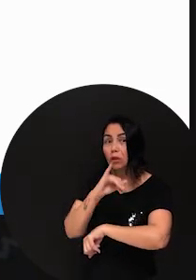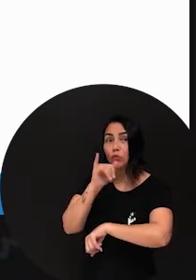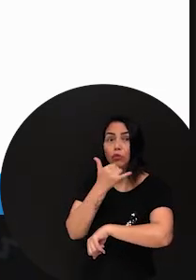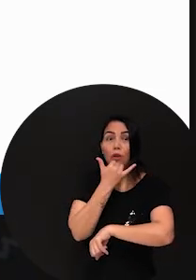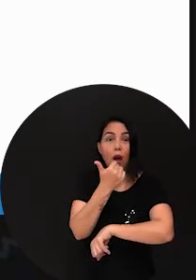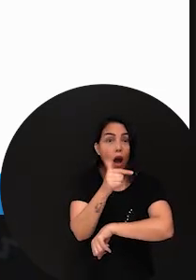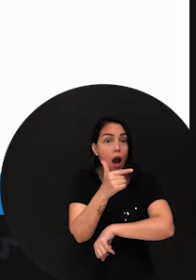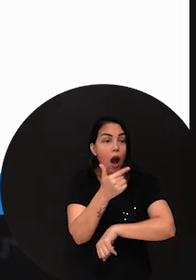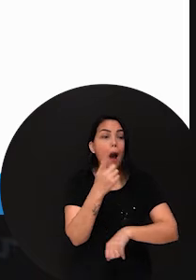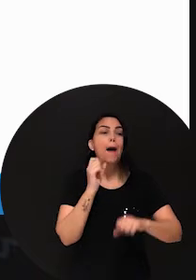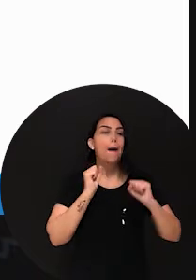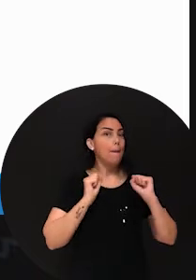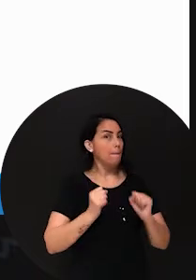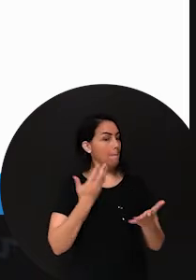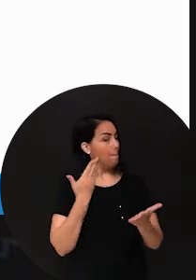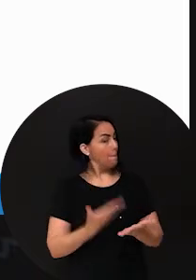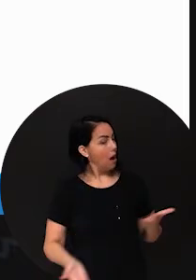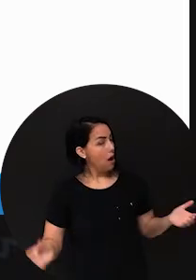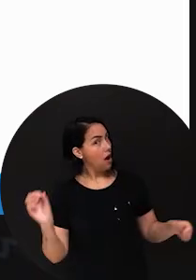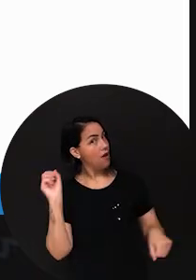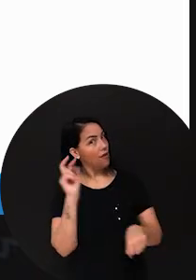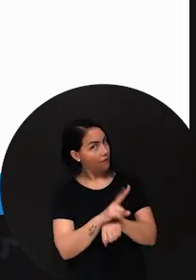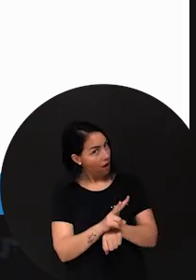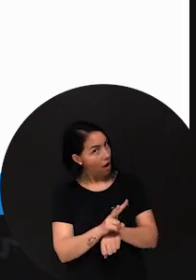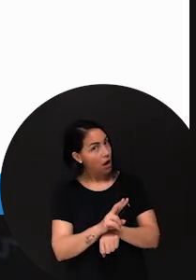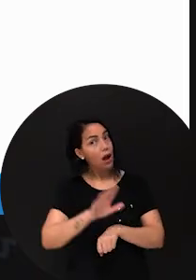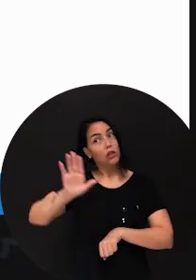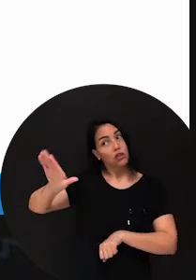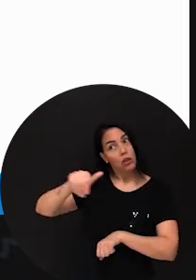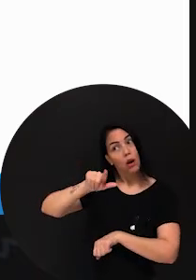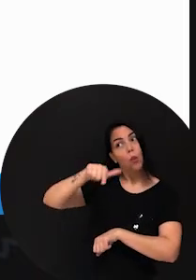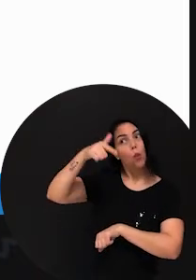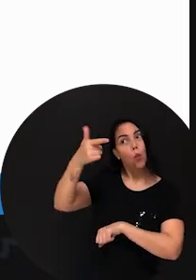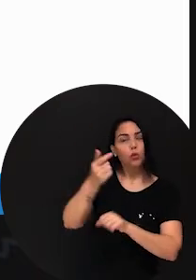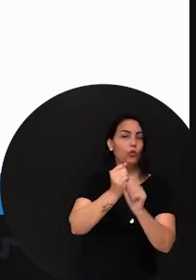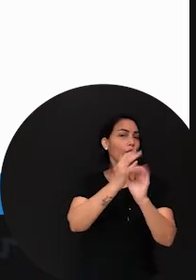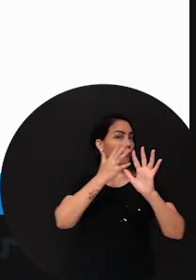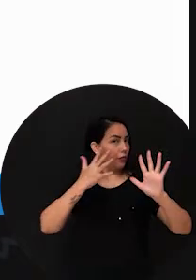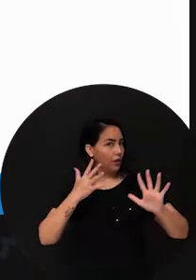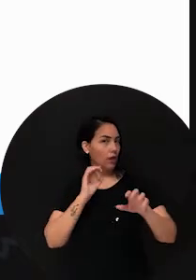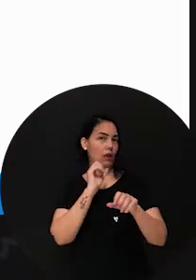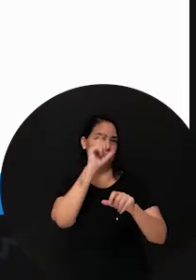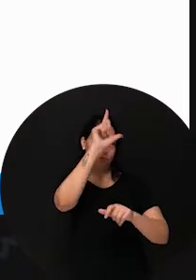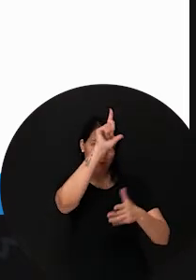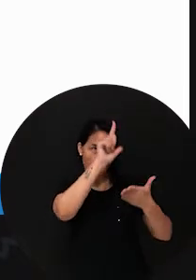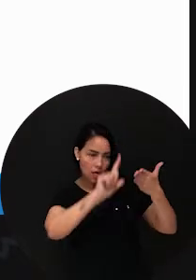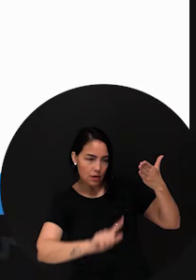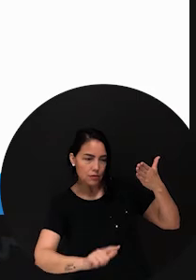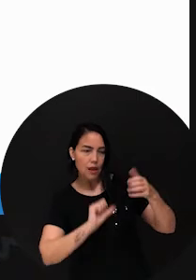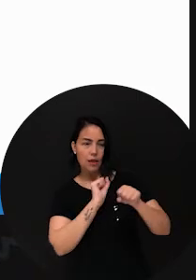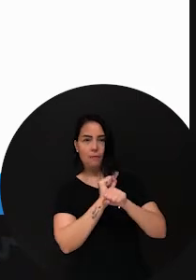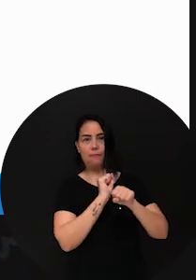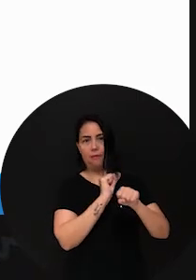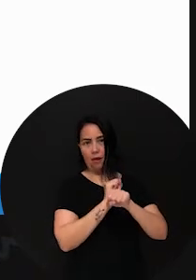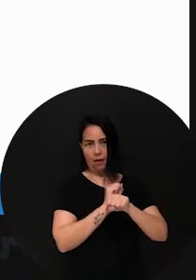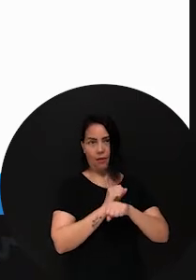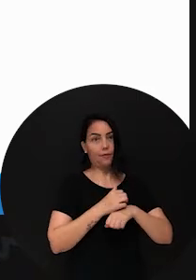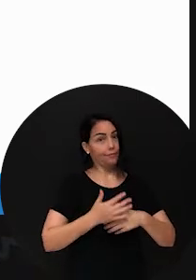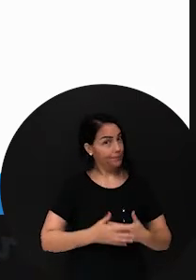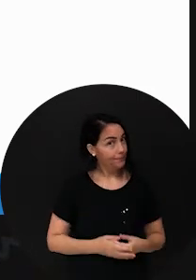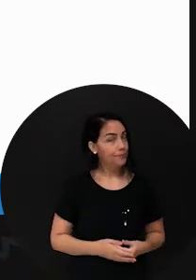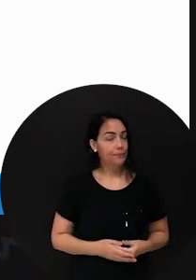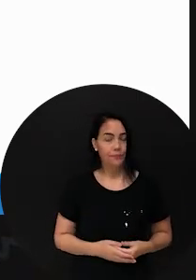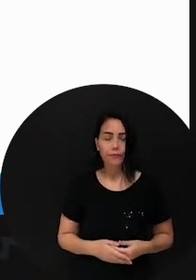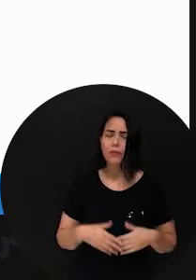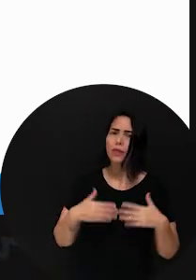a perder a sua vaga e a gente chamar o próximo aí da lista de espera. Aproveitando